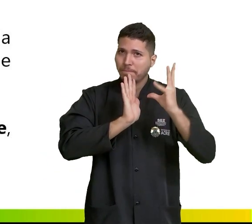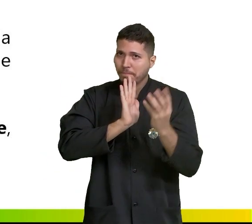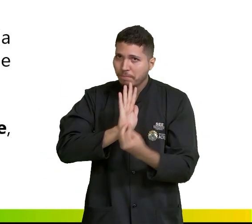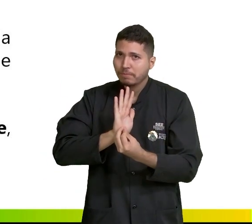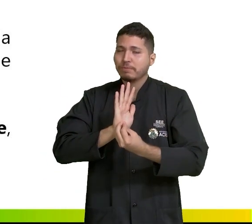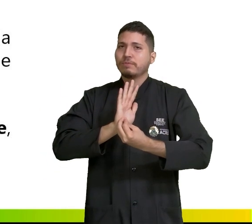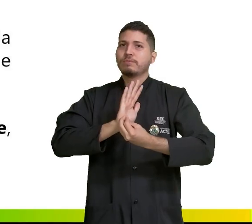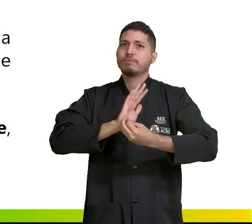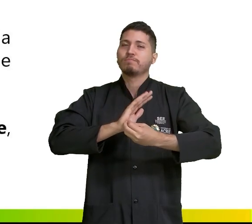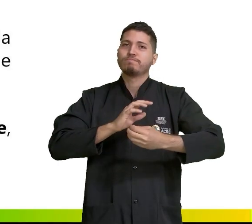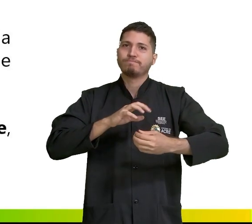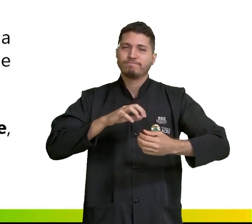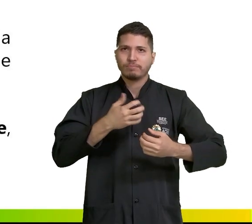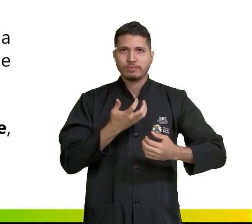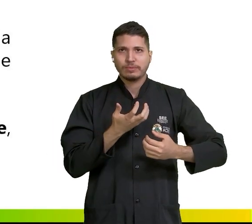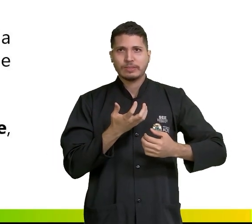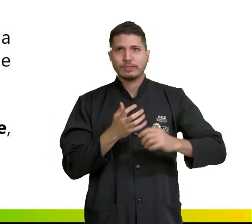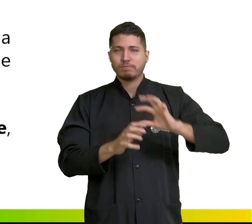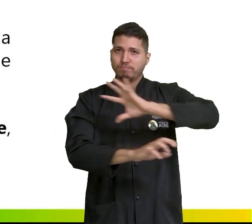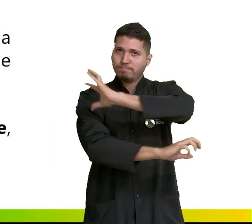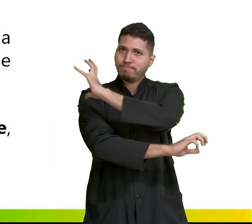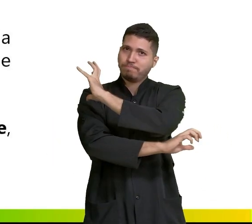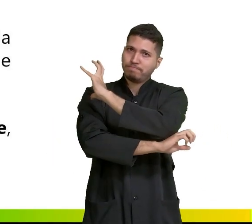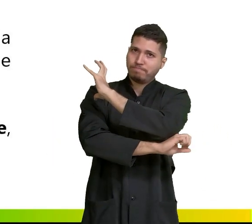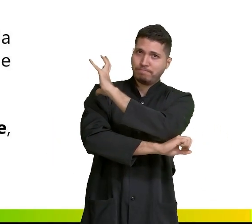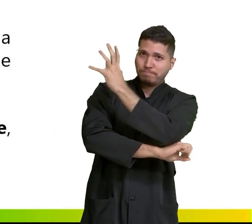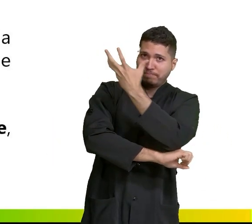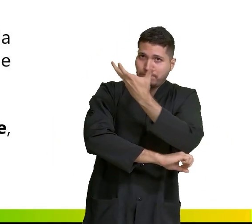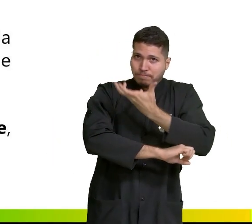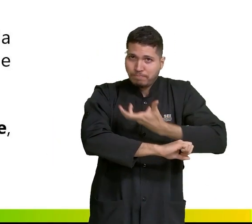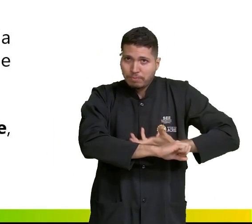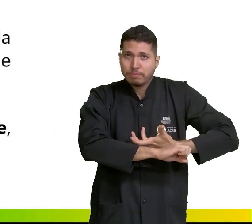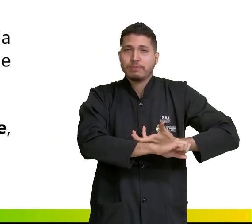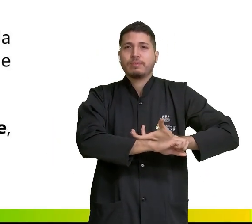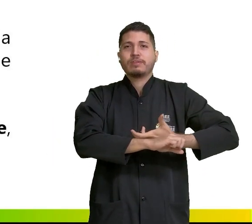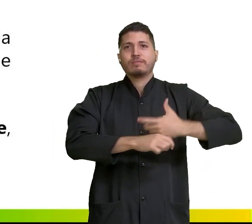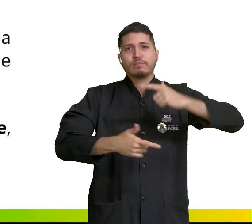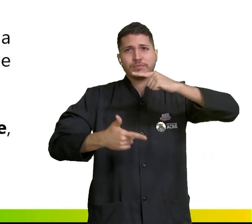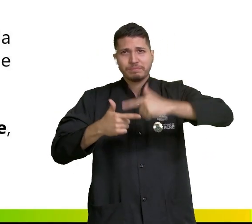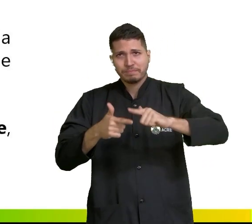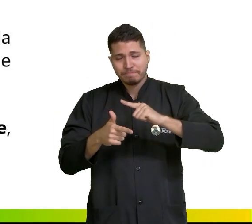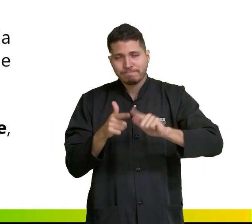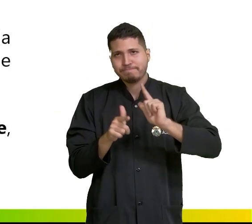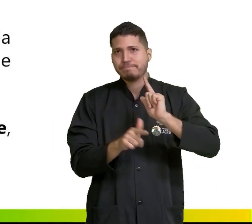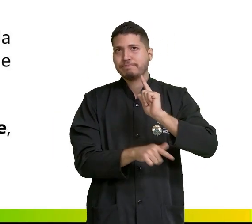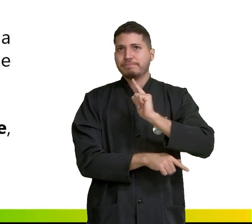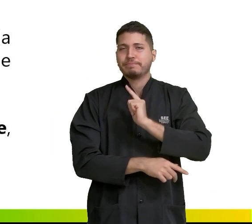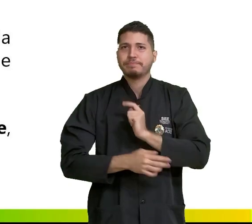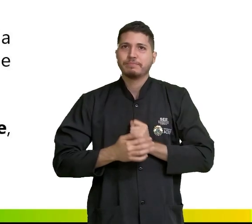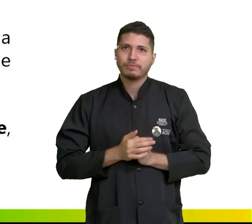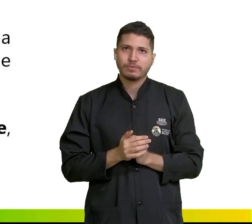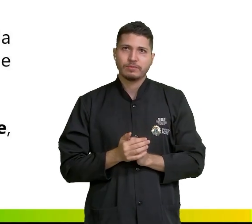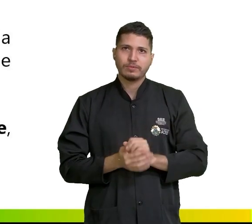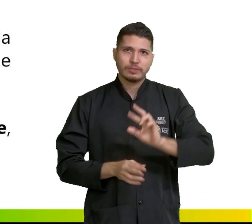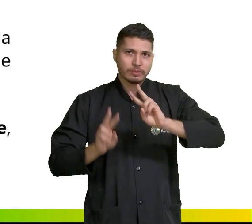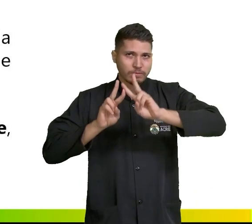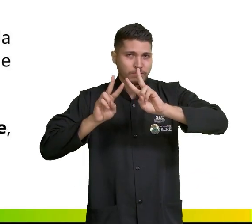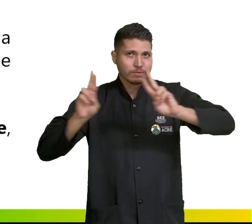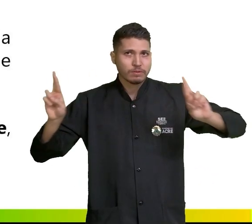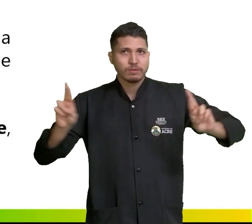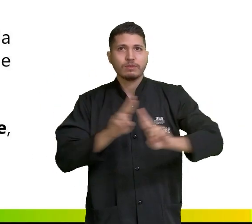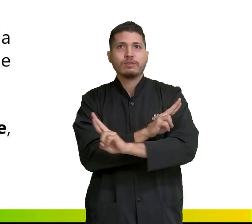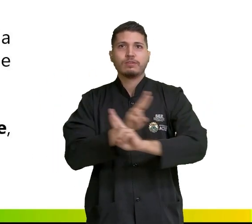Mata Atlântica, tá? Então, o desmatamento hoje é um grande problema quando a gente fala de degradação dos